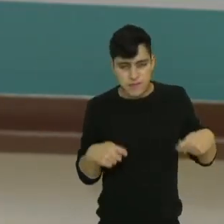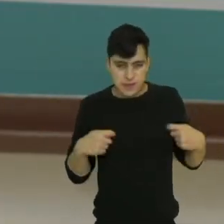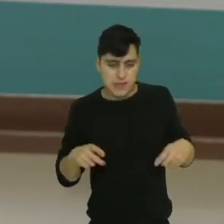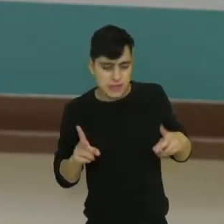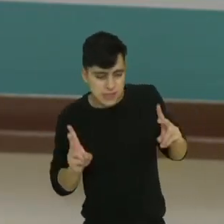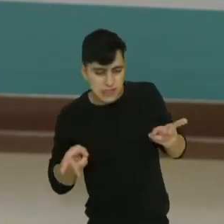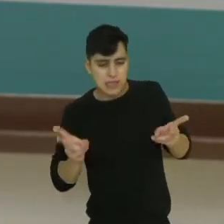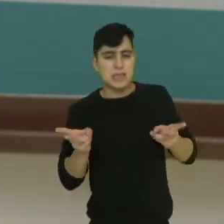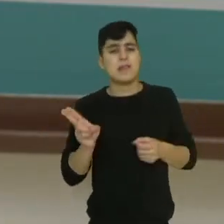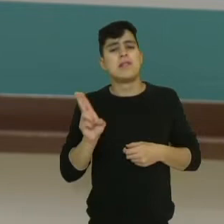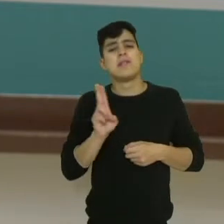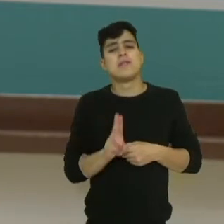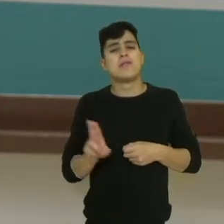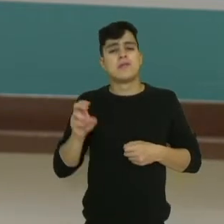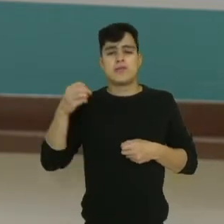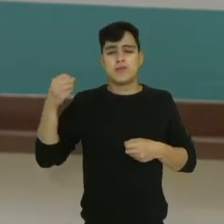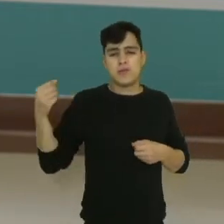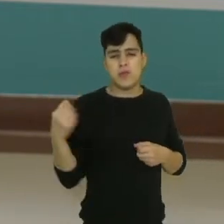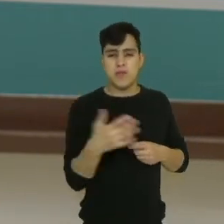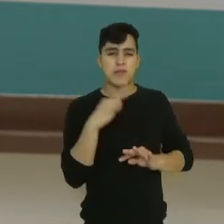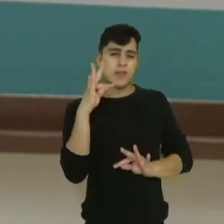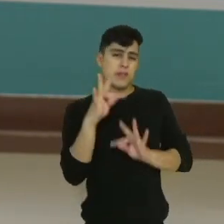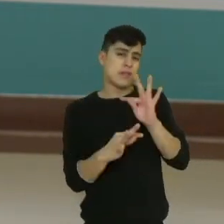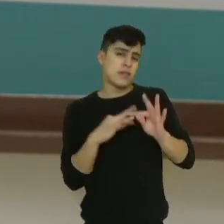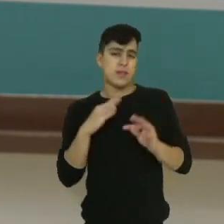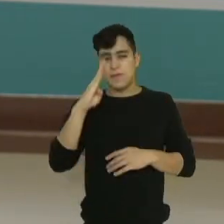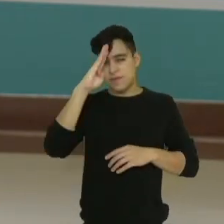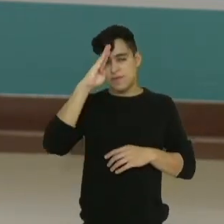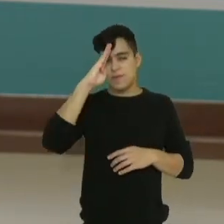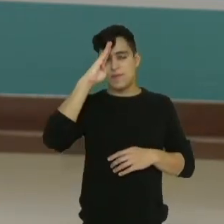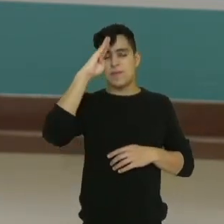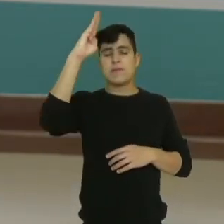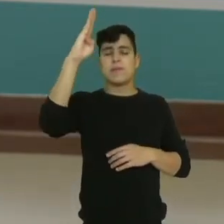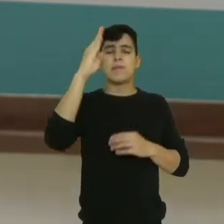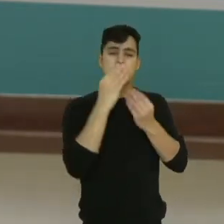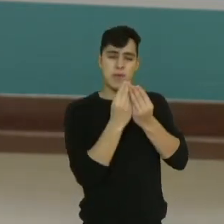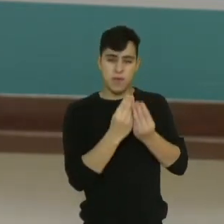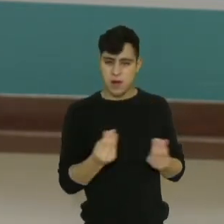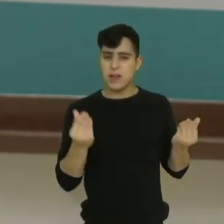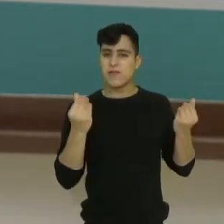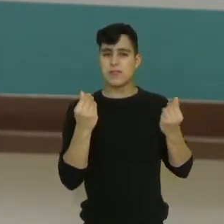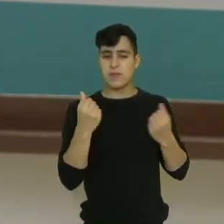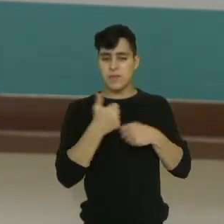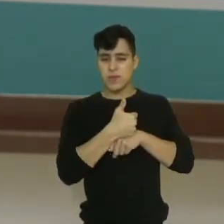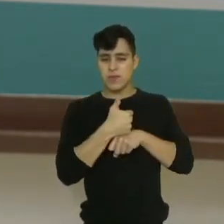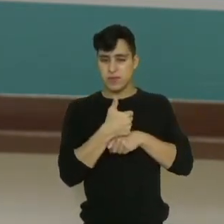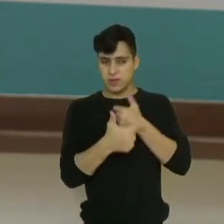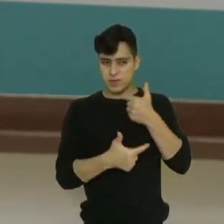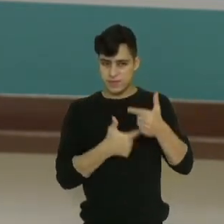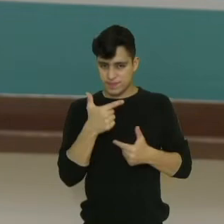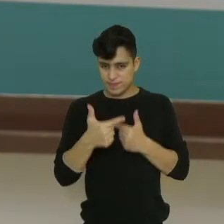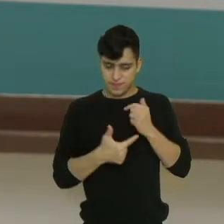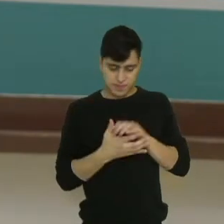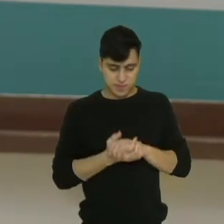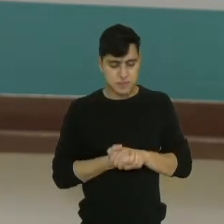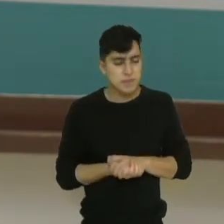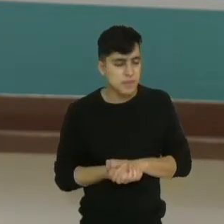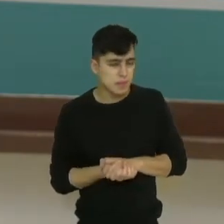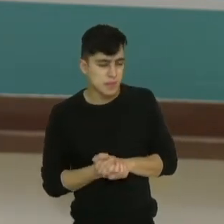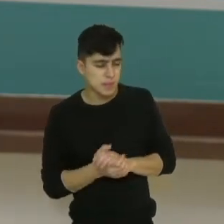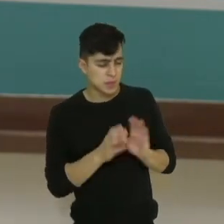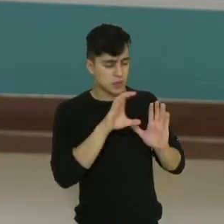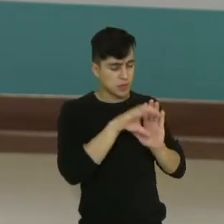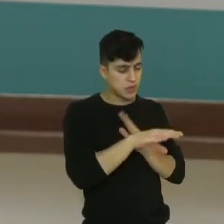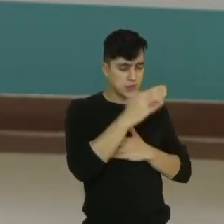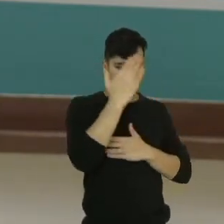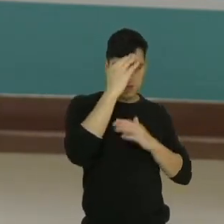constante utilização de novas tecnologias, principalmente de qualificação de mão de obra. Para fechar essa parte conceitual,